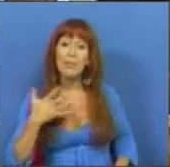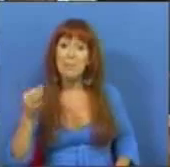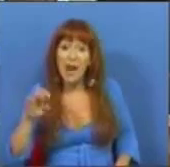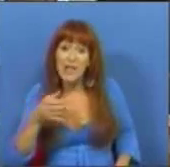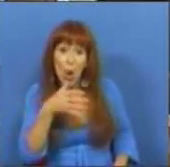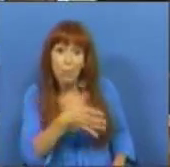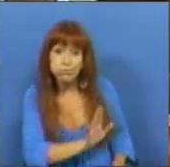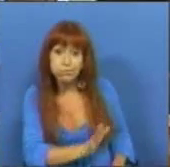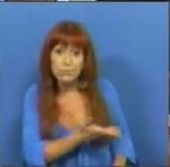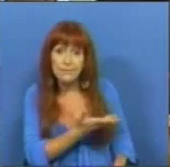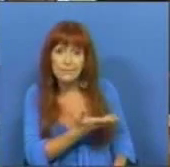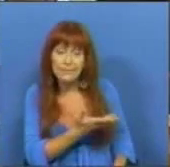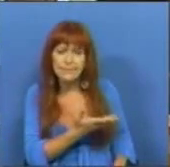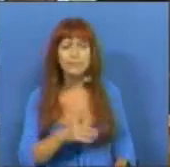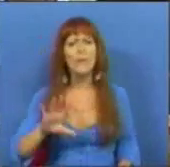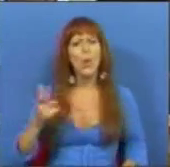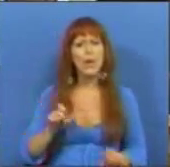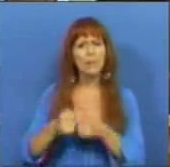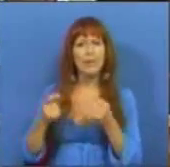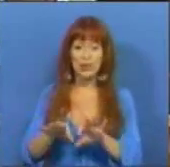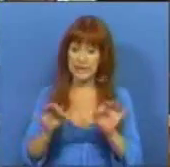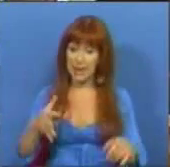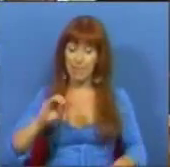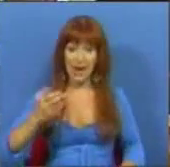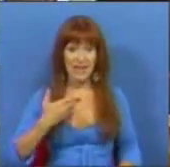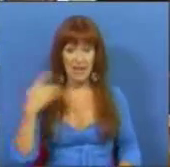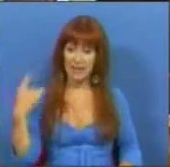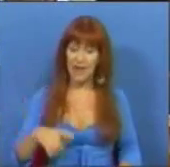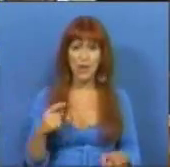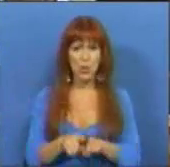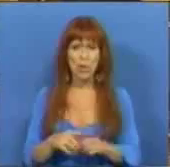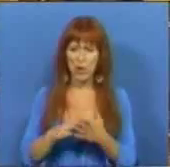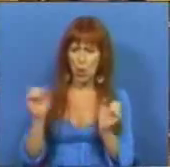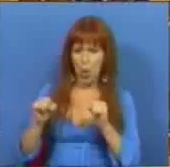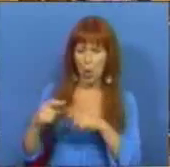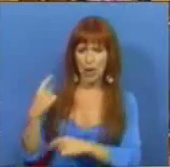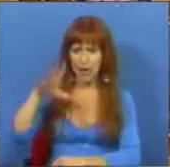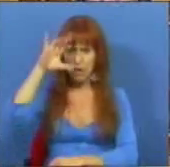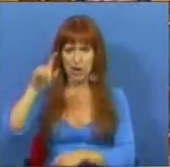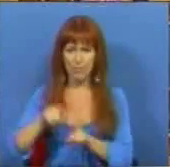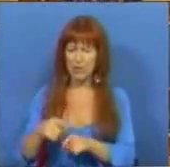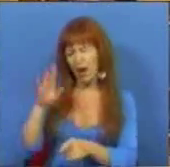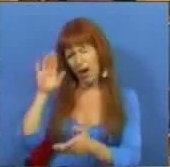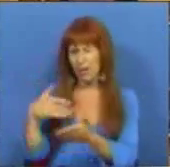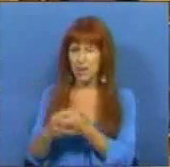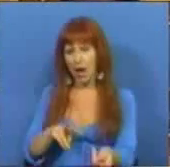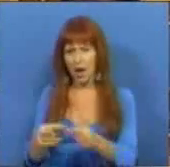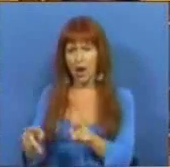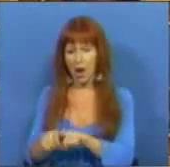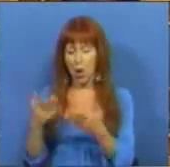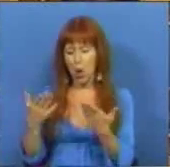nada a dizer a este respeito. Quando um partido como o PSD, que tem um acordo com o Governo, sugere que a